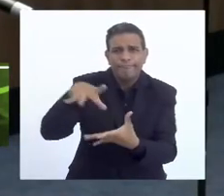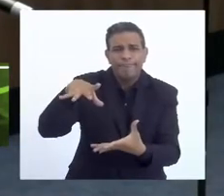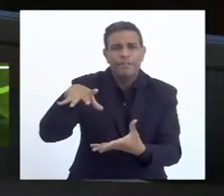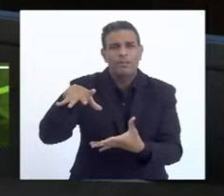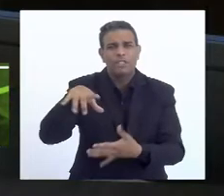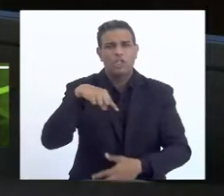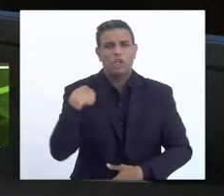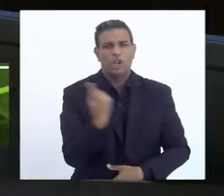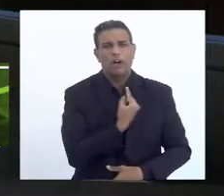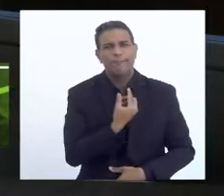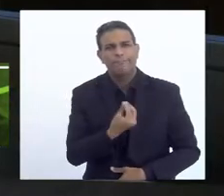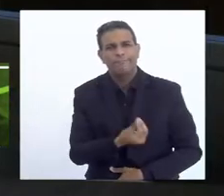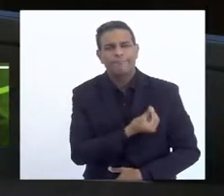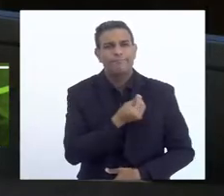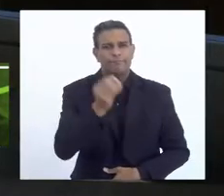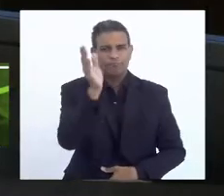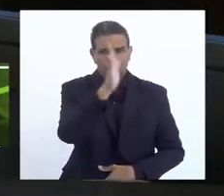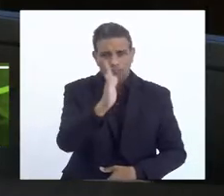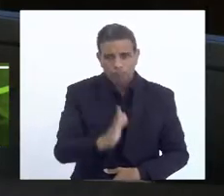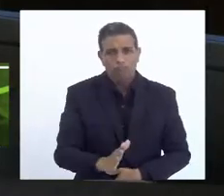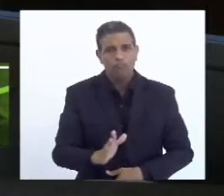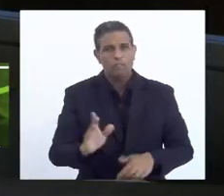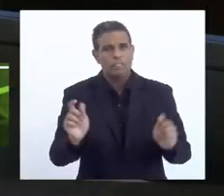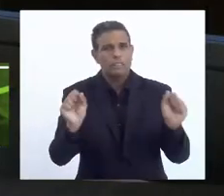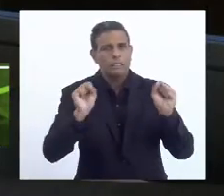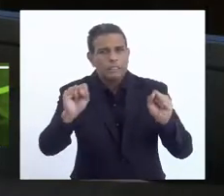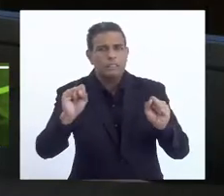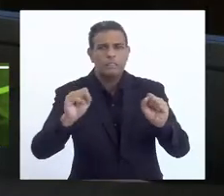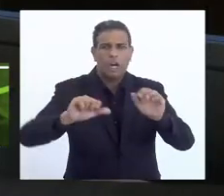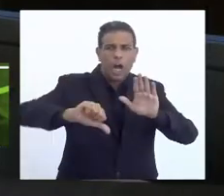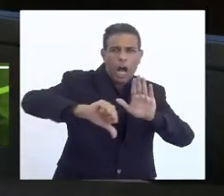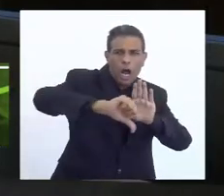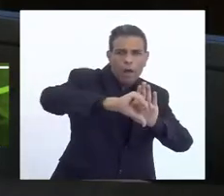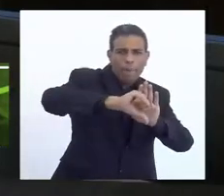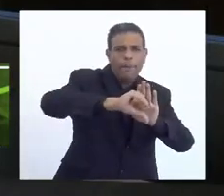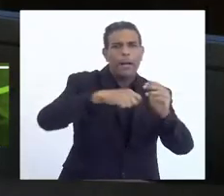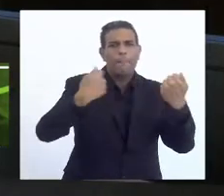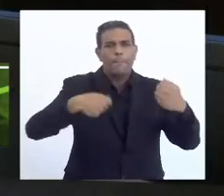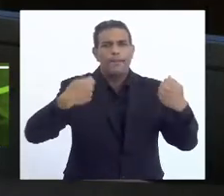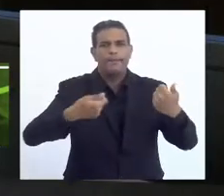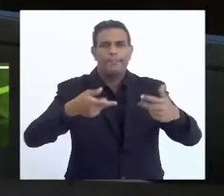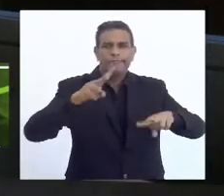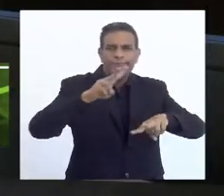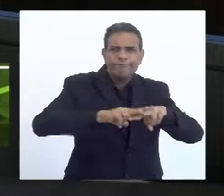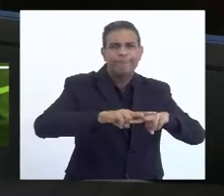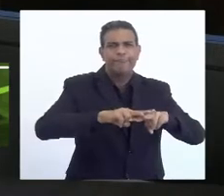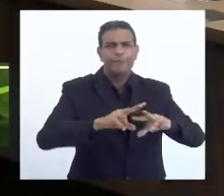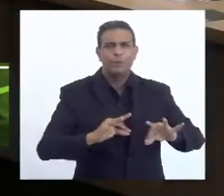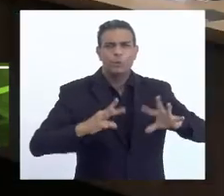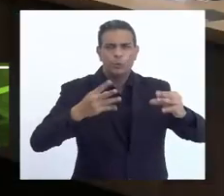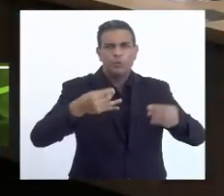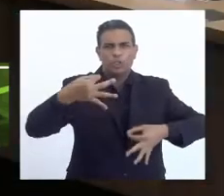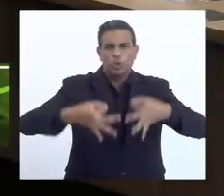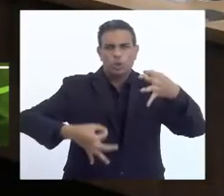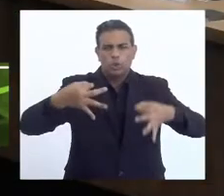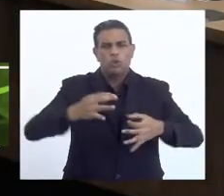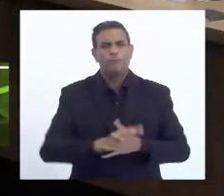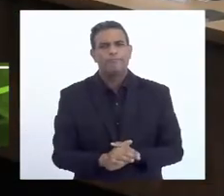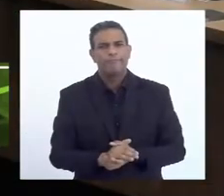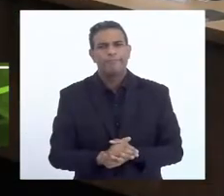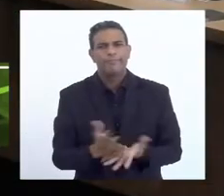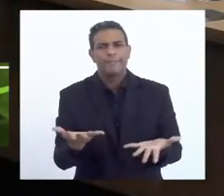Direito. Então, todas as pessoas devem, se cometeram crimes, devem ser julgadas e condenadas pela justiça, e